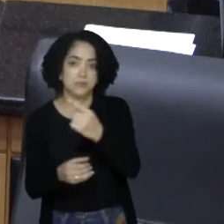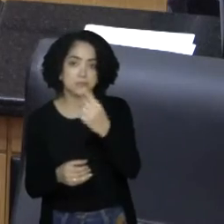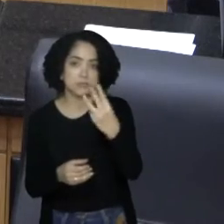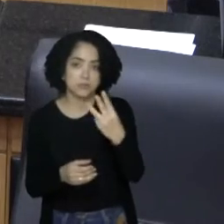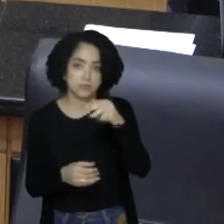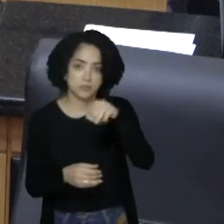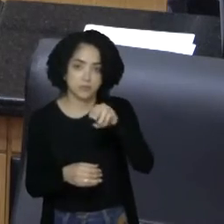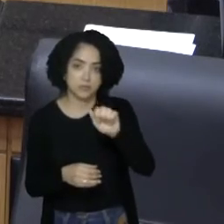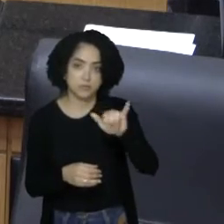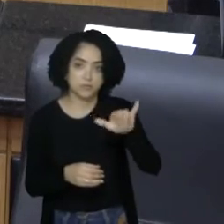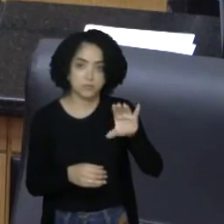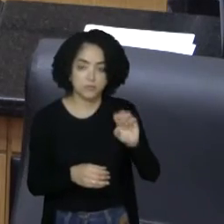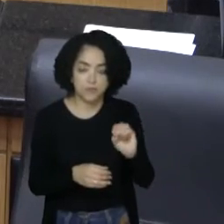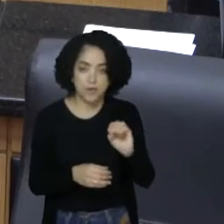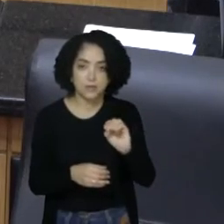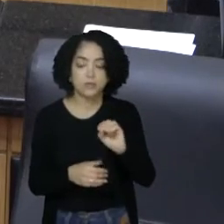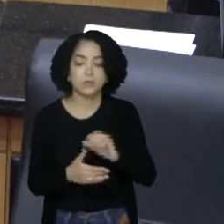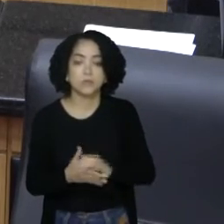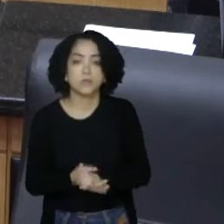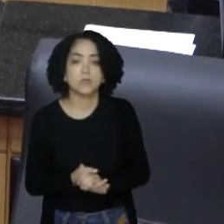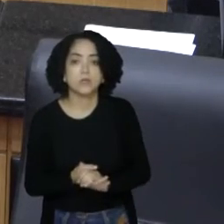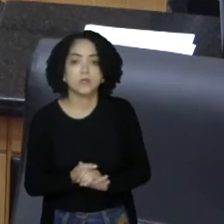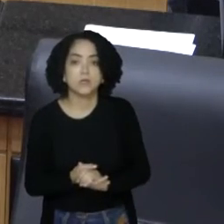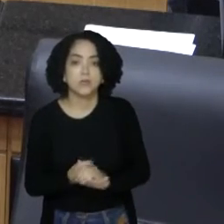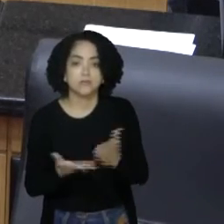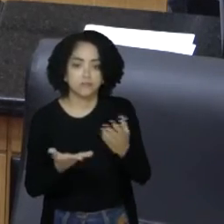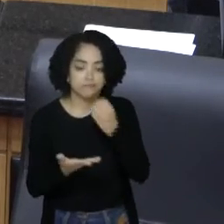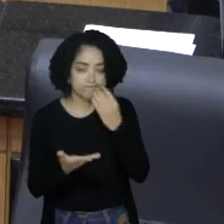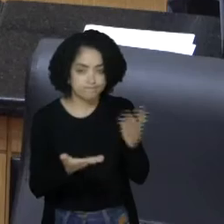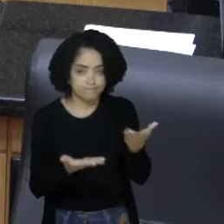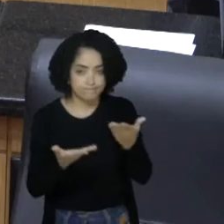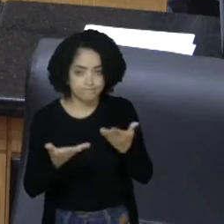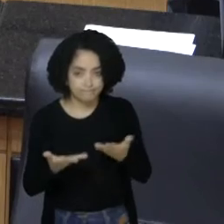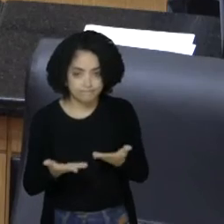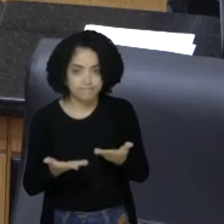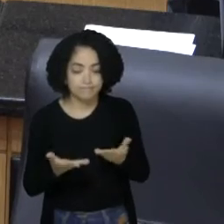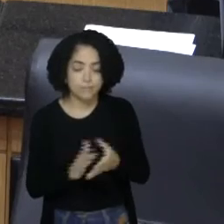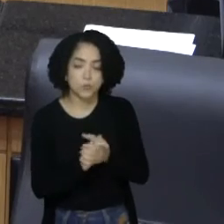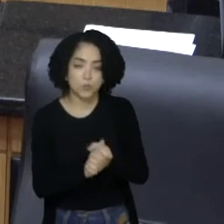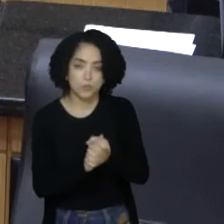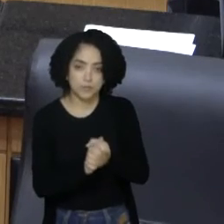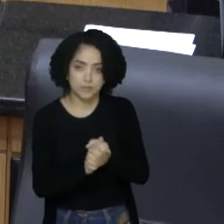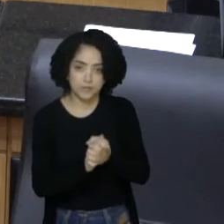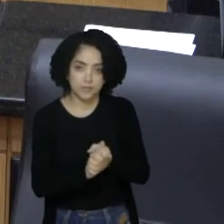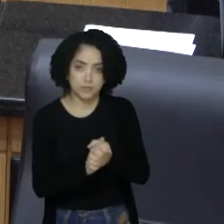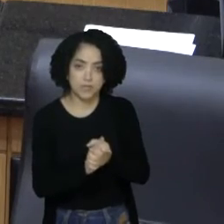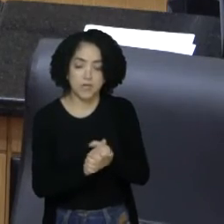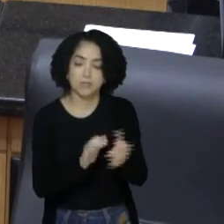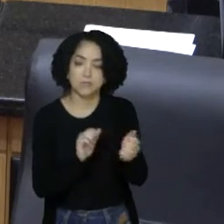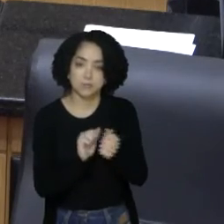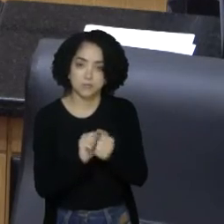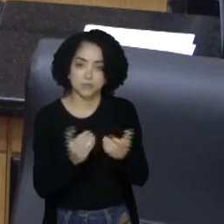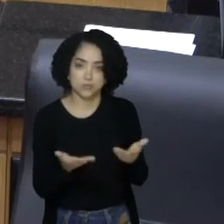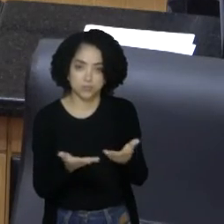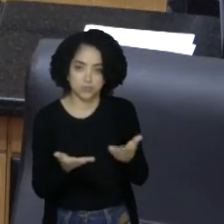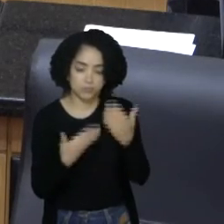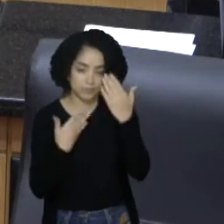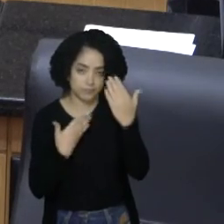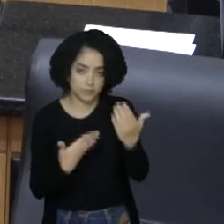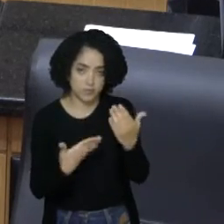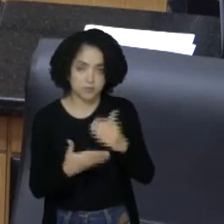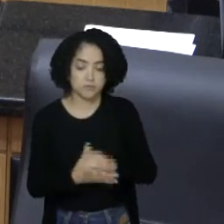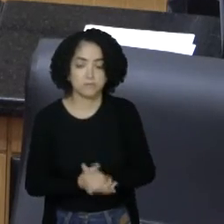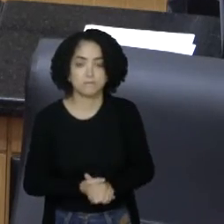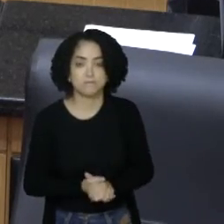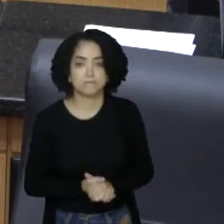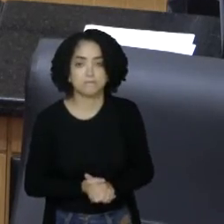do hospital daquela cidade, a quem eu quero dar as boas-vindas e cumprimentar por estar junto com a gente aqui. Muito obrigado, uma boa